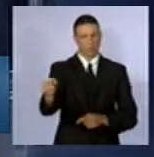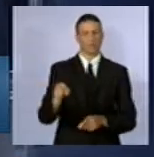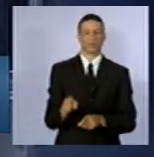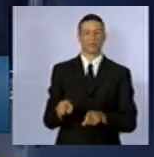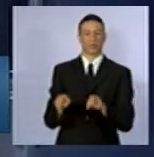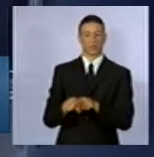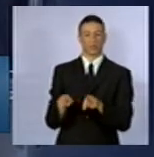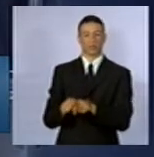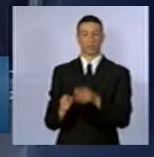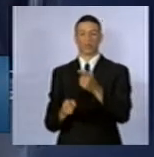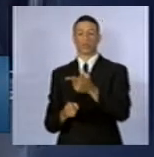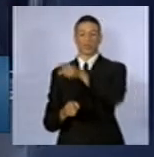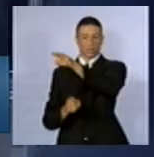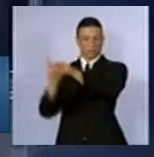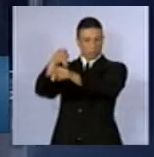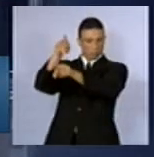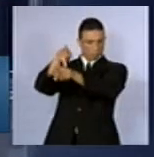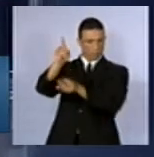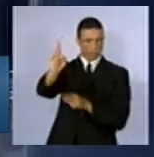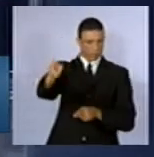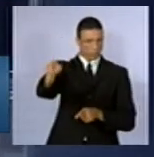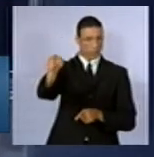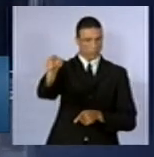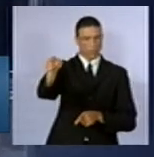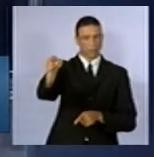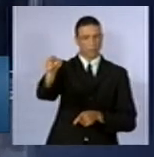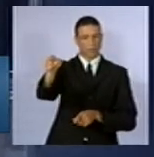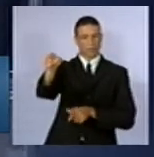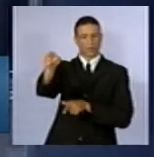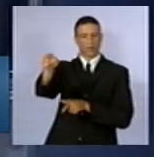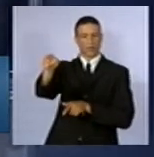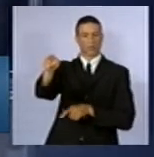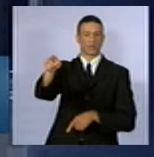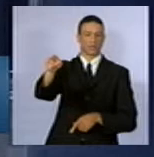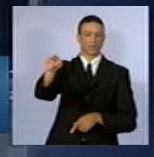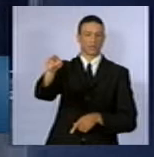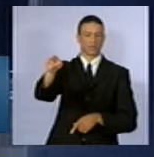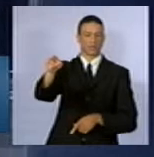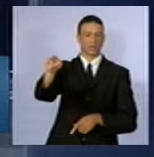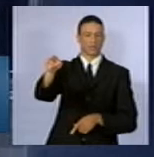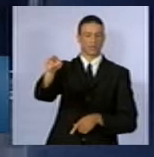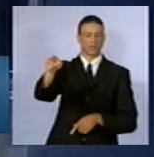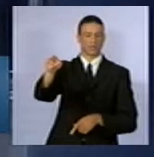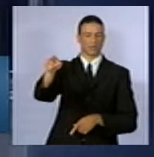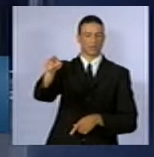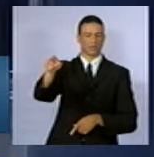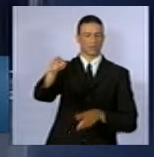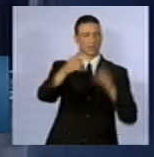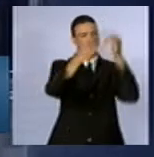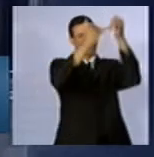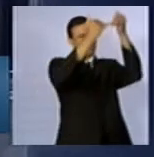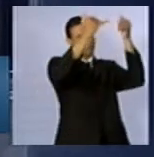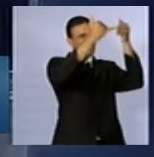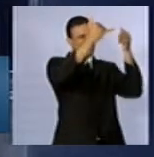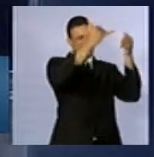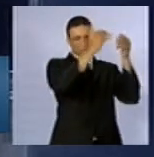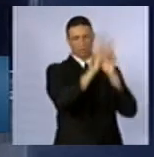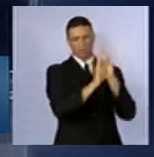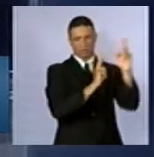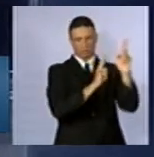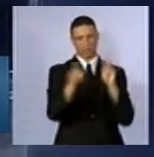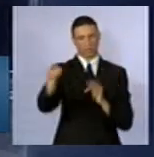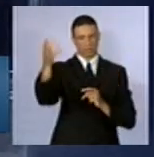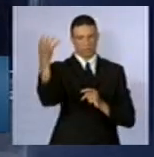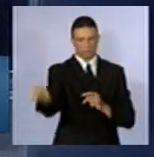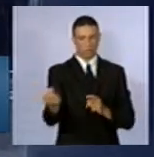lá na na Suíça eles fazem excepção excepcionalidade para as linhas existentes então eles falam o